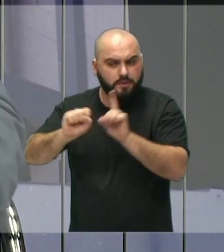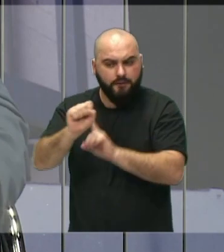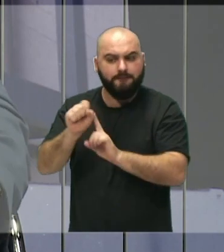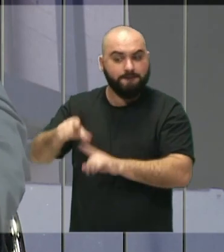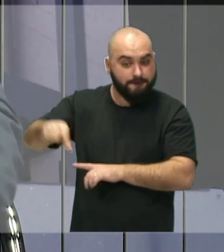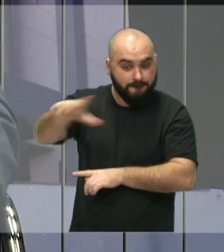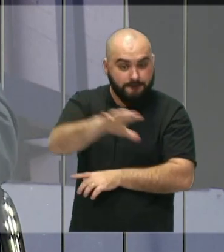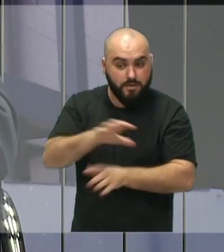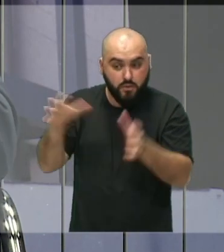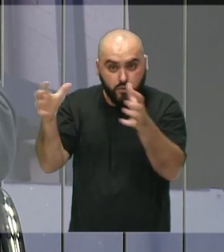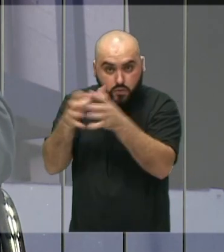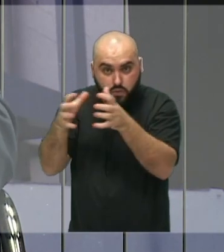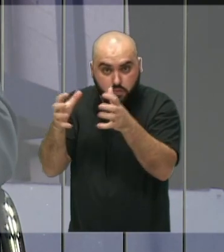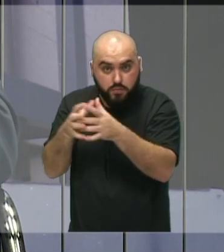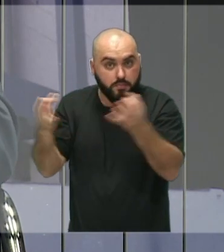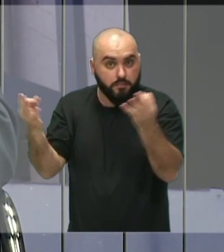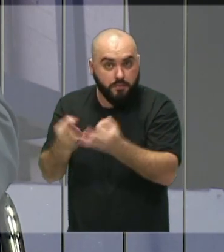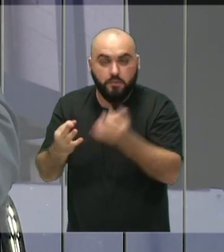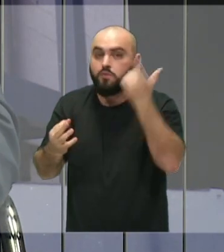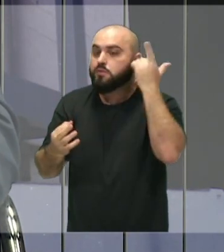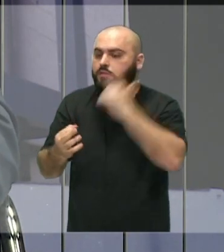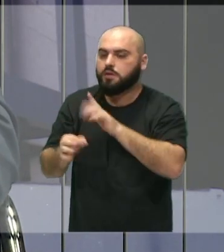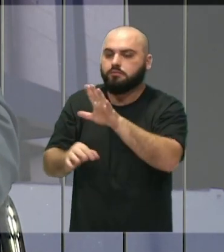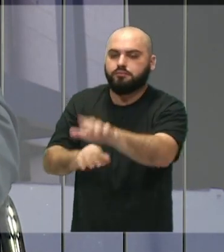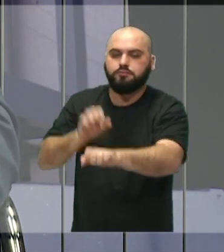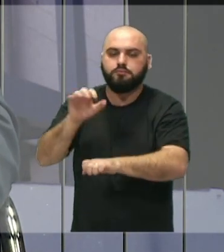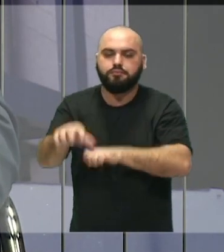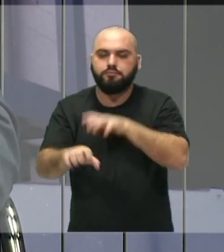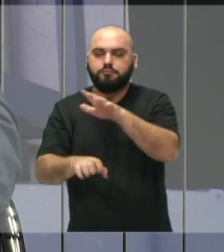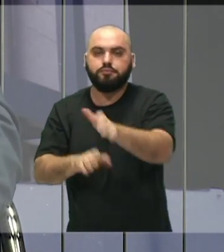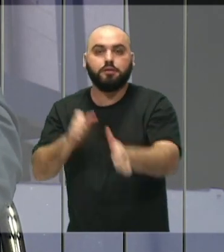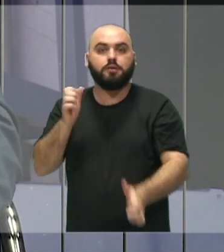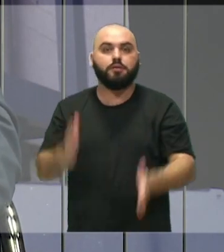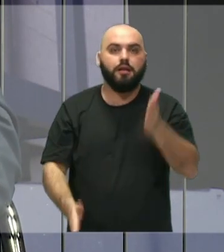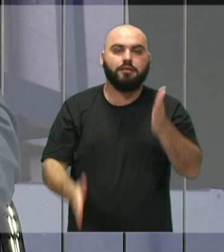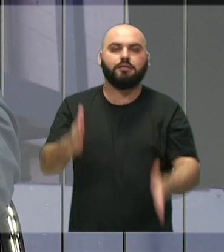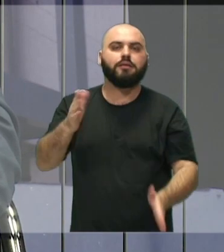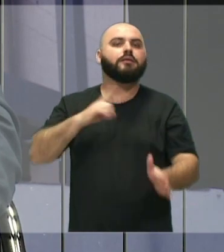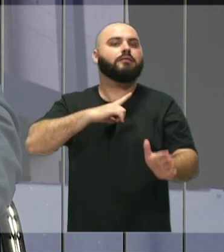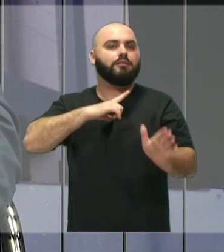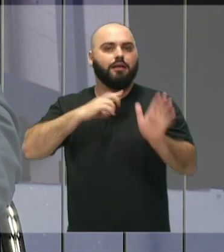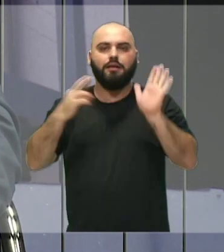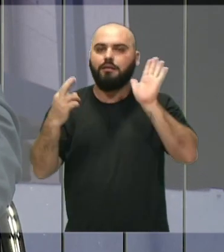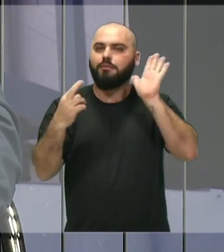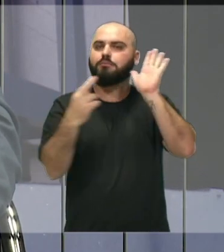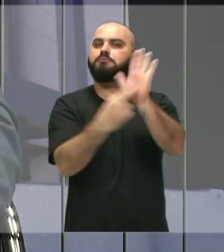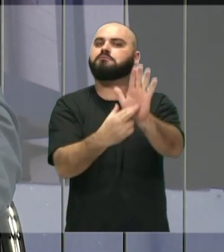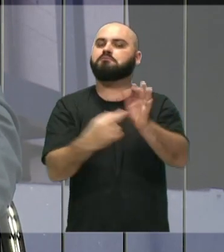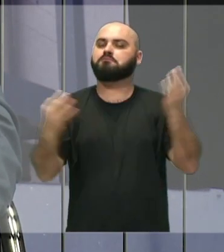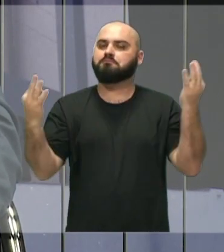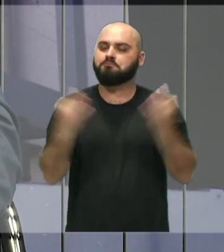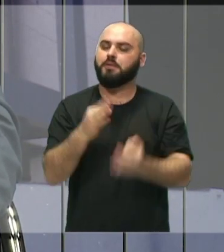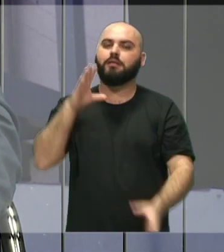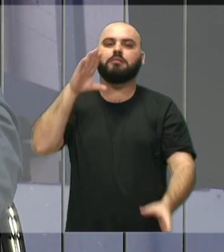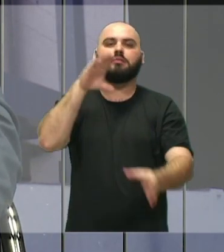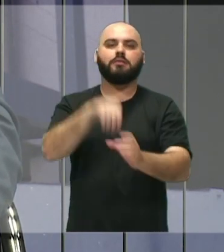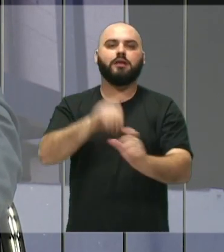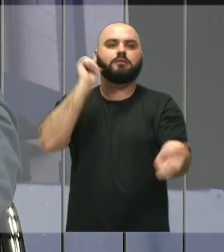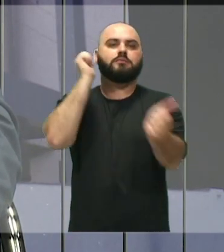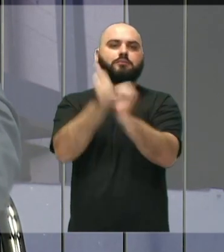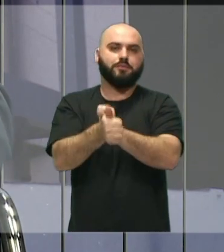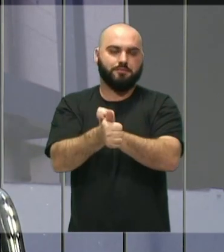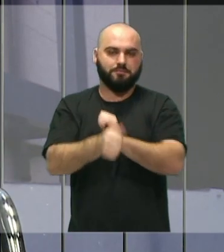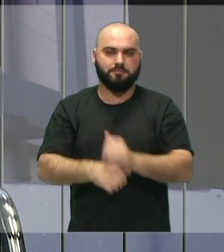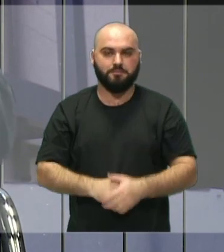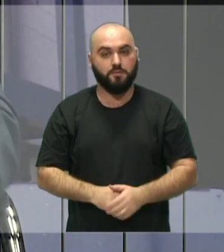grande grupo a gente vai garimpar futuros atletas para a gente ter uma ótima representatividade dentro do esporte de